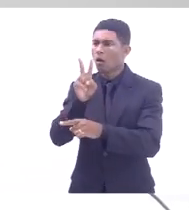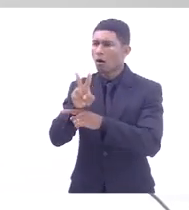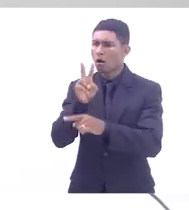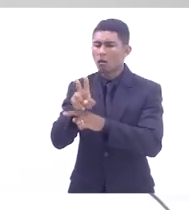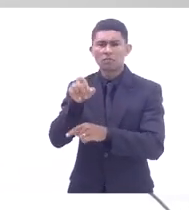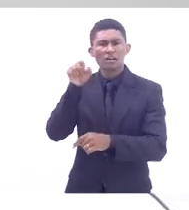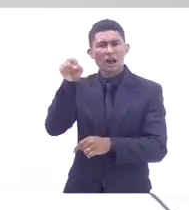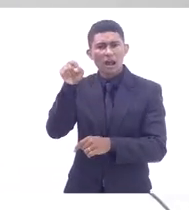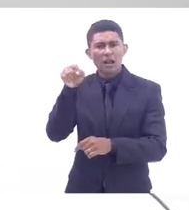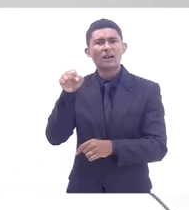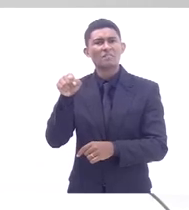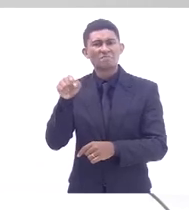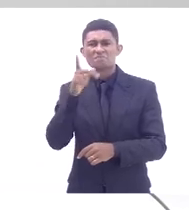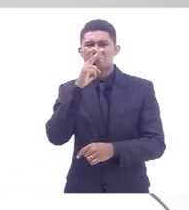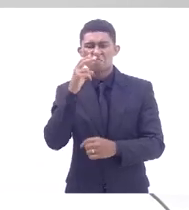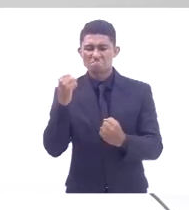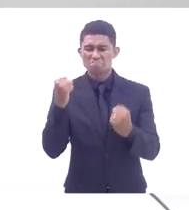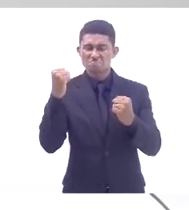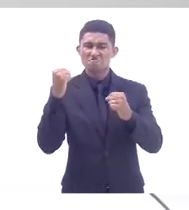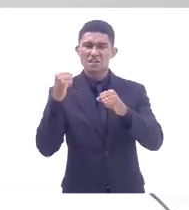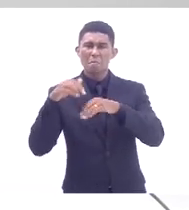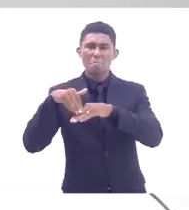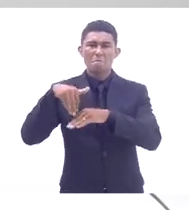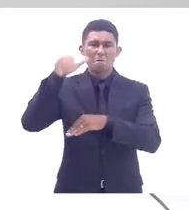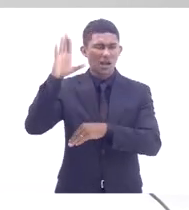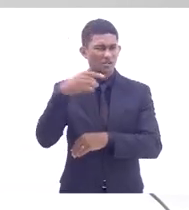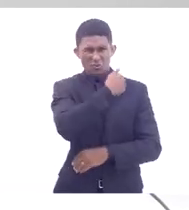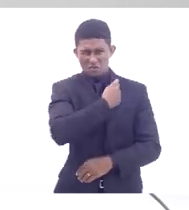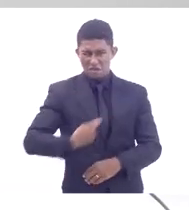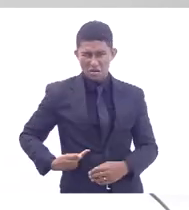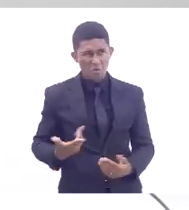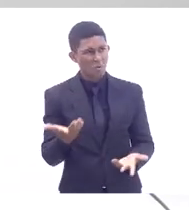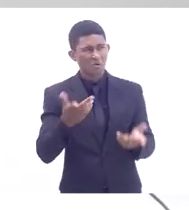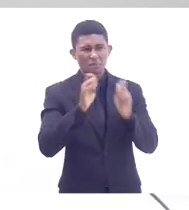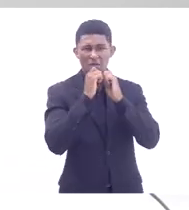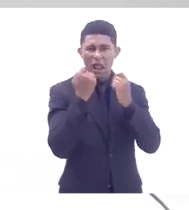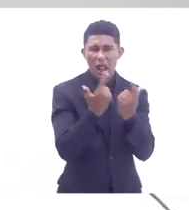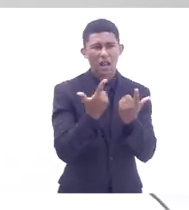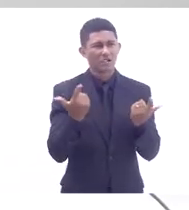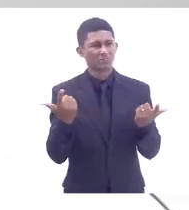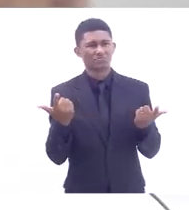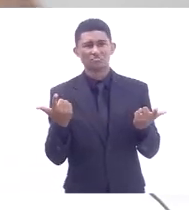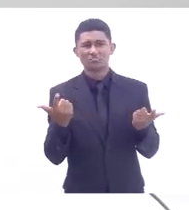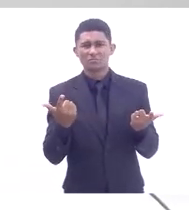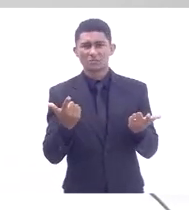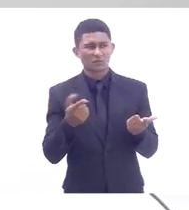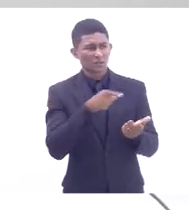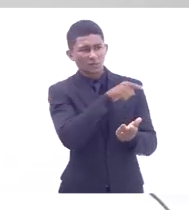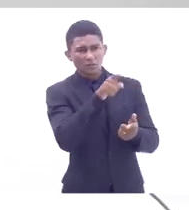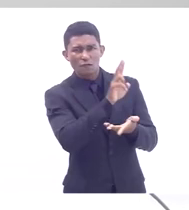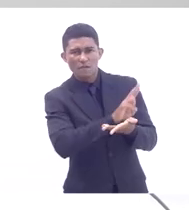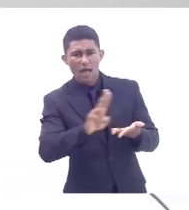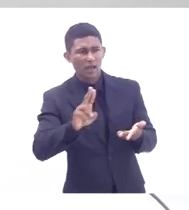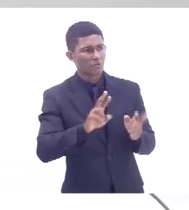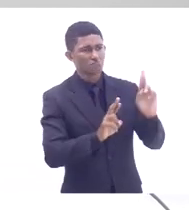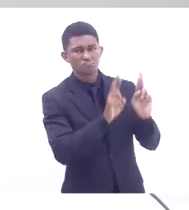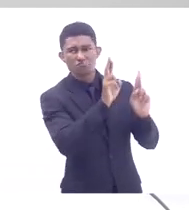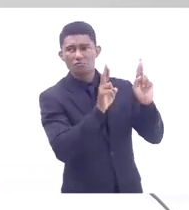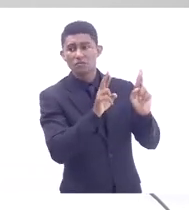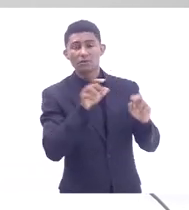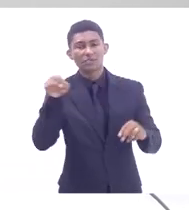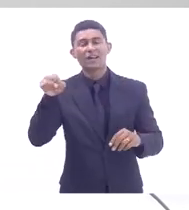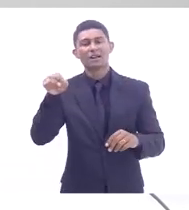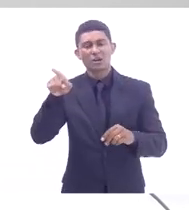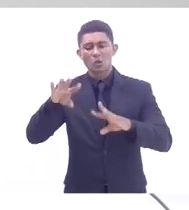chega até Flávio mais poder que o governador mais poder que Assembleia Legislativa mas poder credores das Universidades estaduais